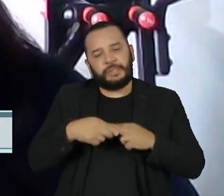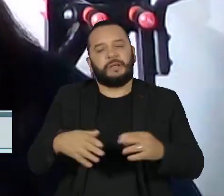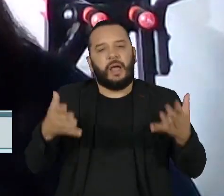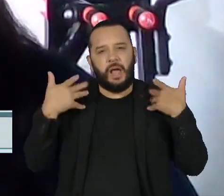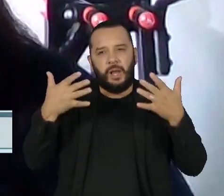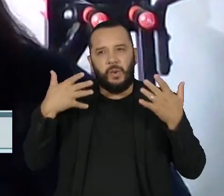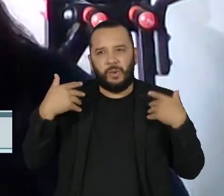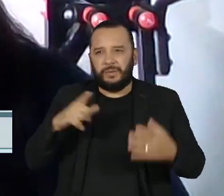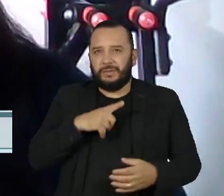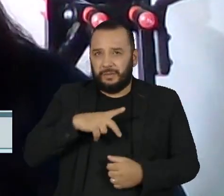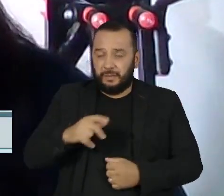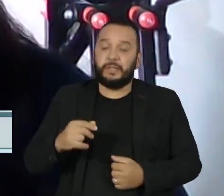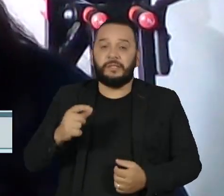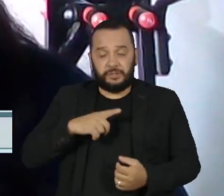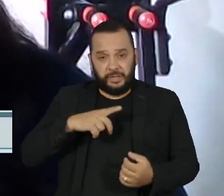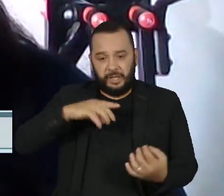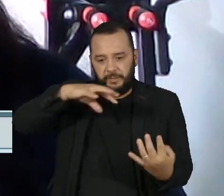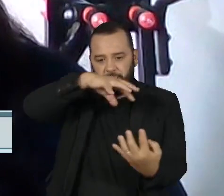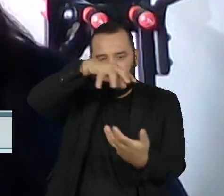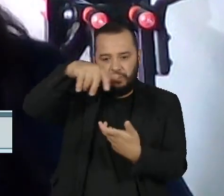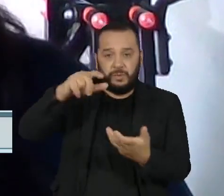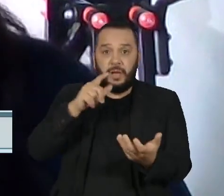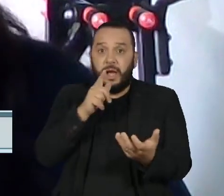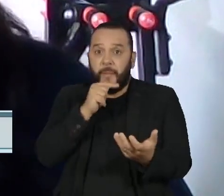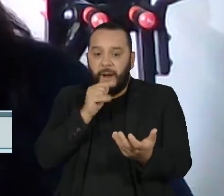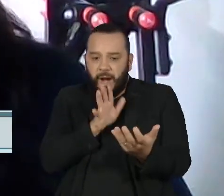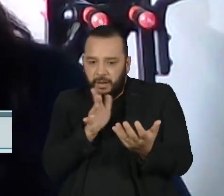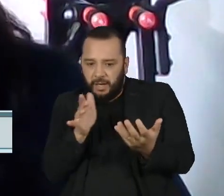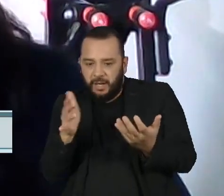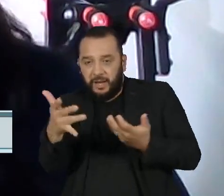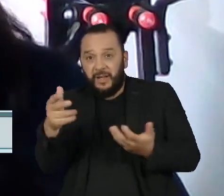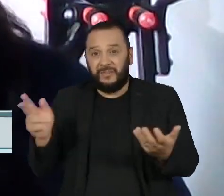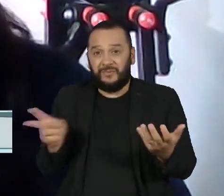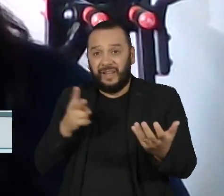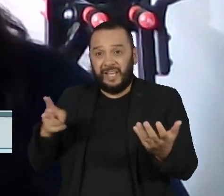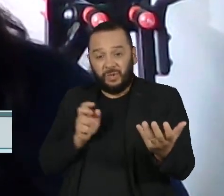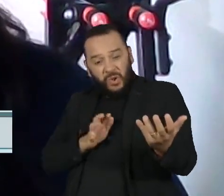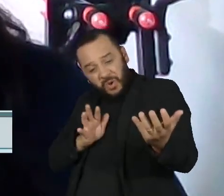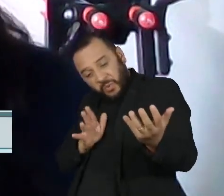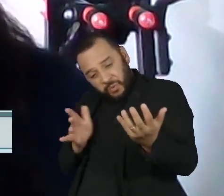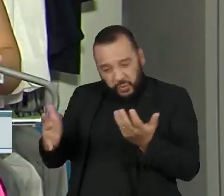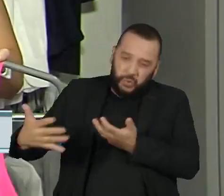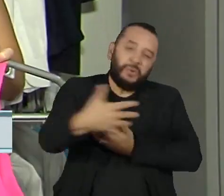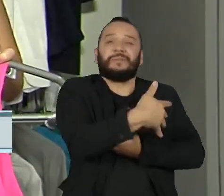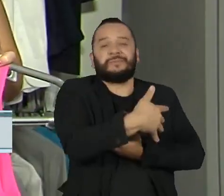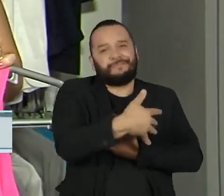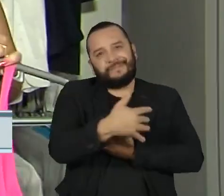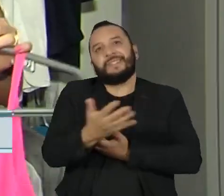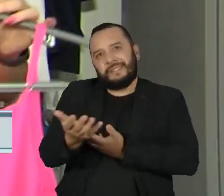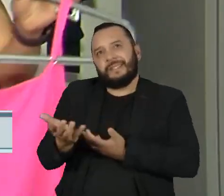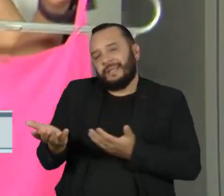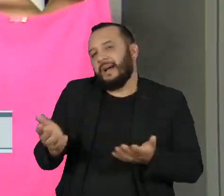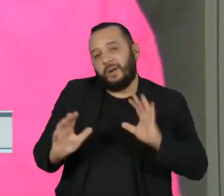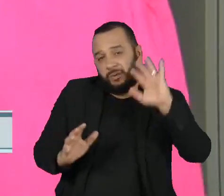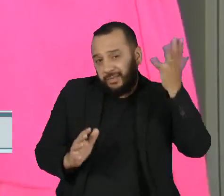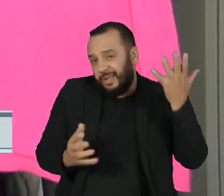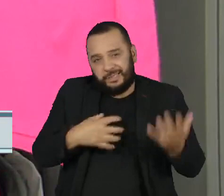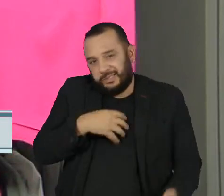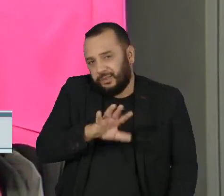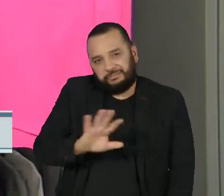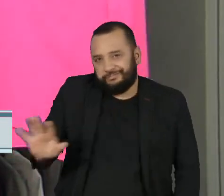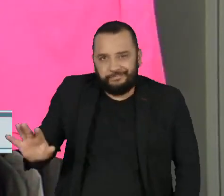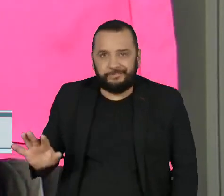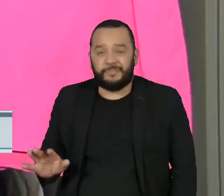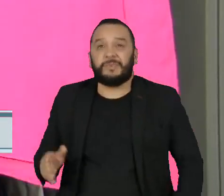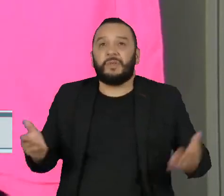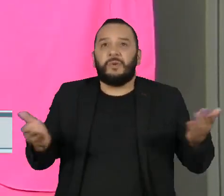característica ele seca essa parte norte do país e enquanto que na região sul ele proporciona as chuvas Hoje foi dia de sair de casa